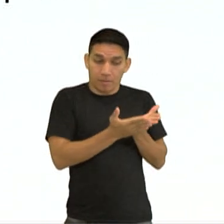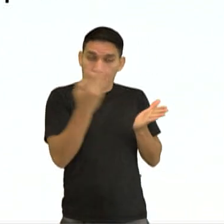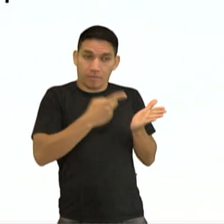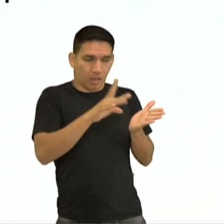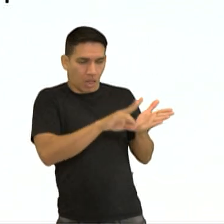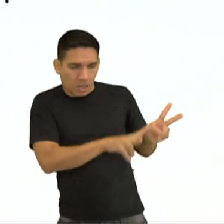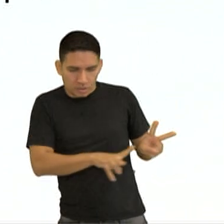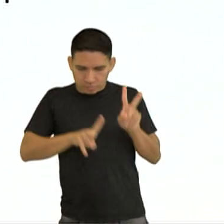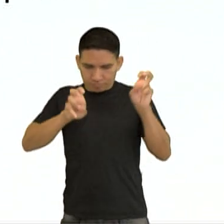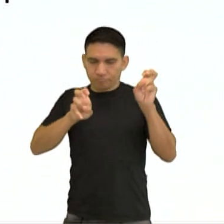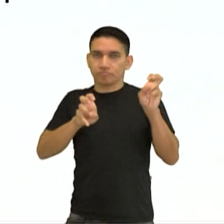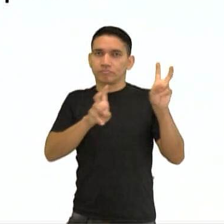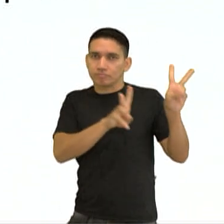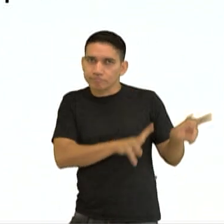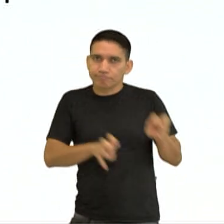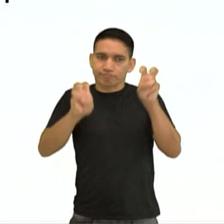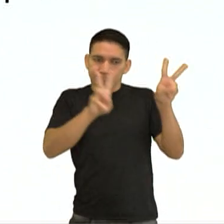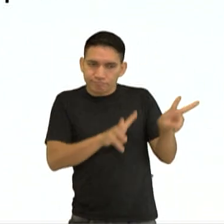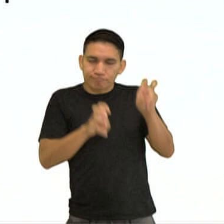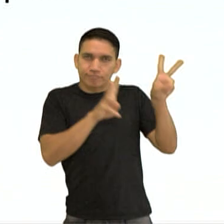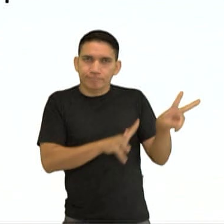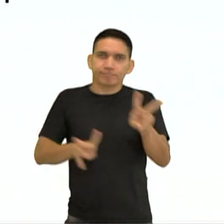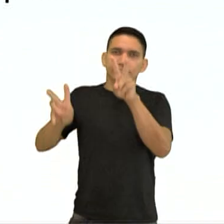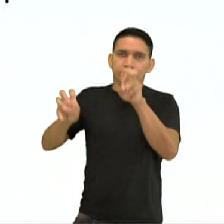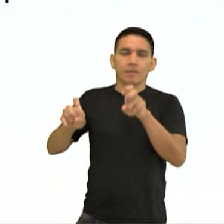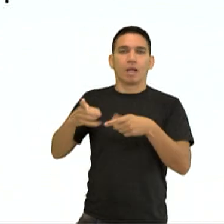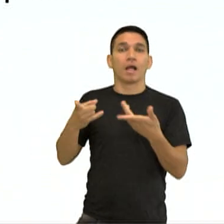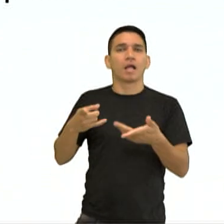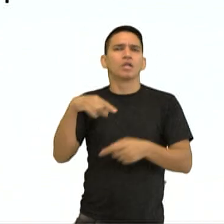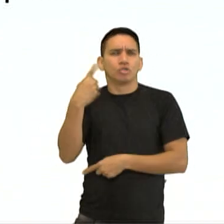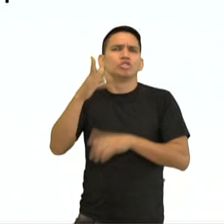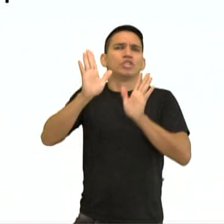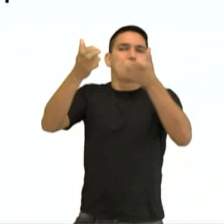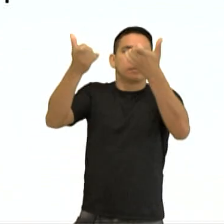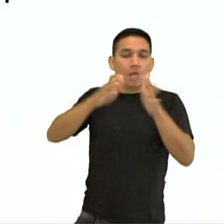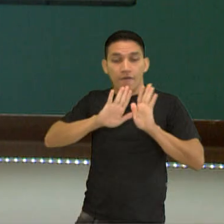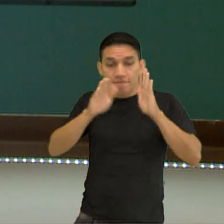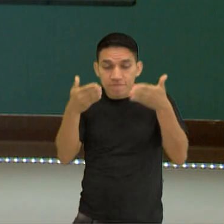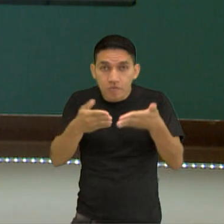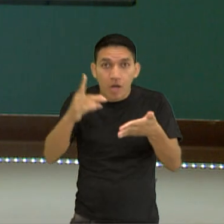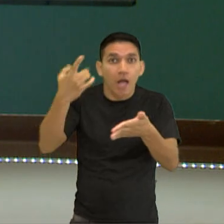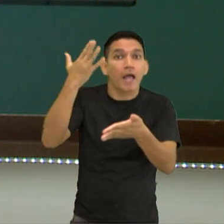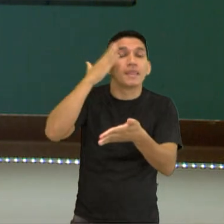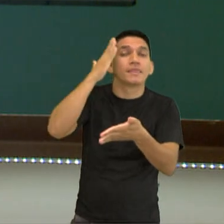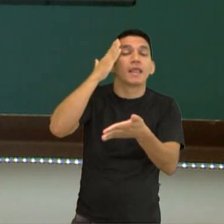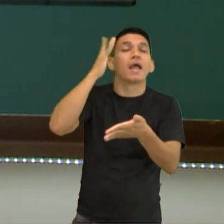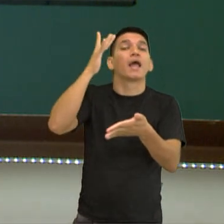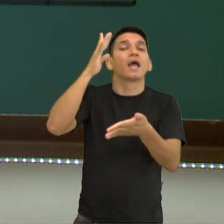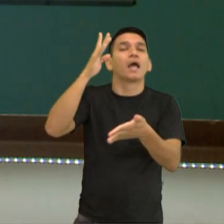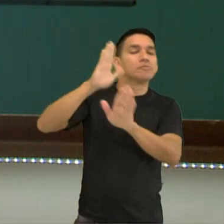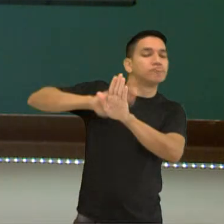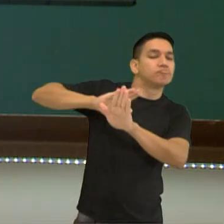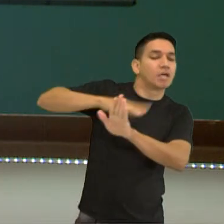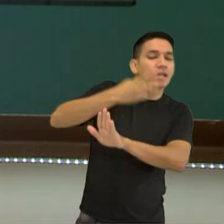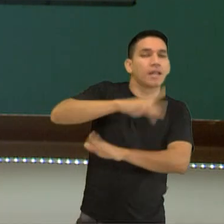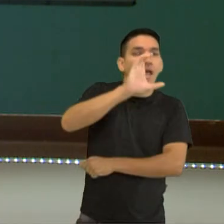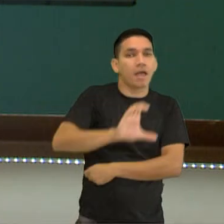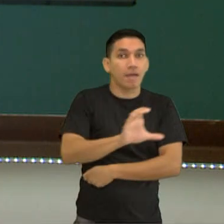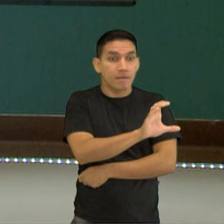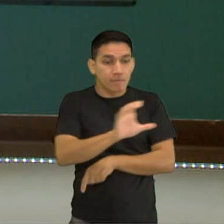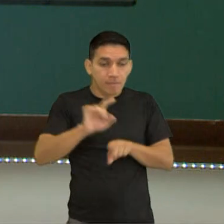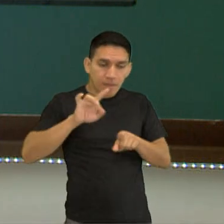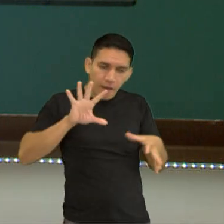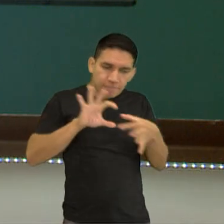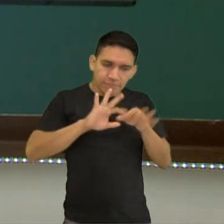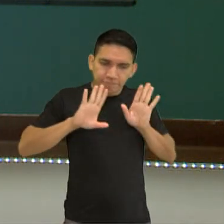veja que a gente focou sobre a ideia da igreja, está forte ainda, focado nessa